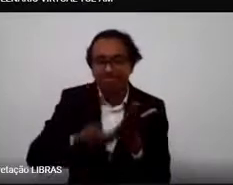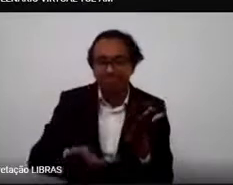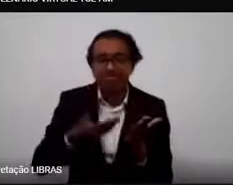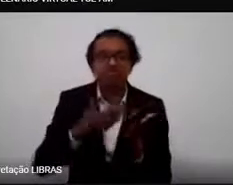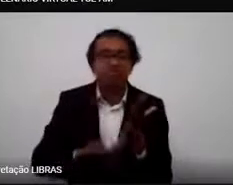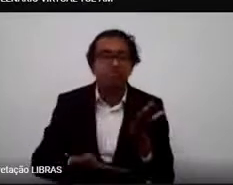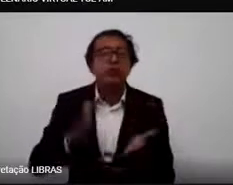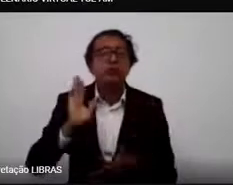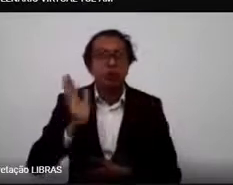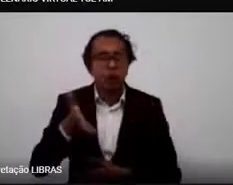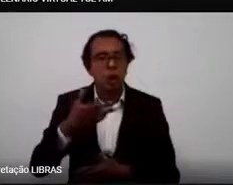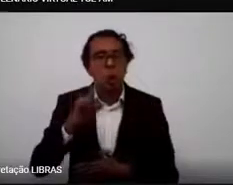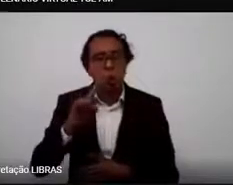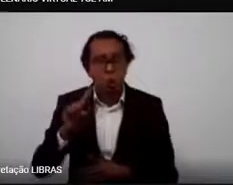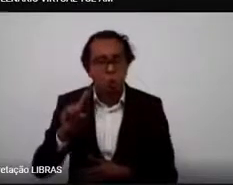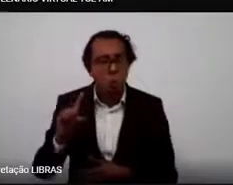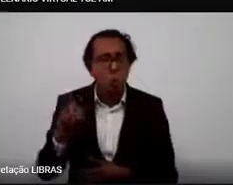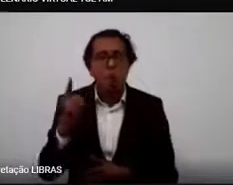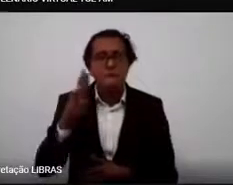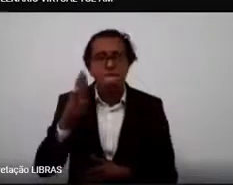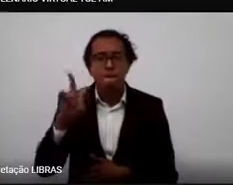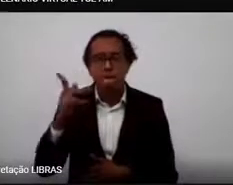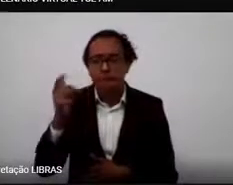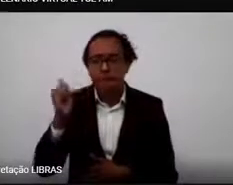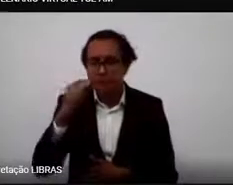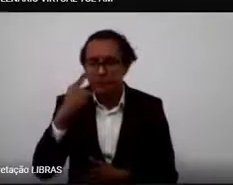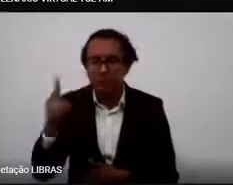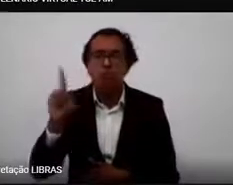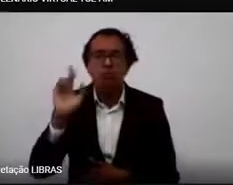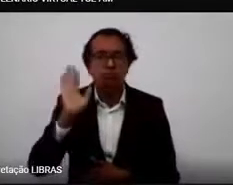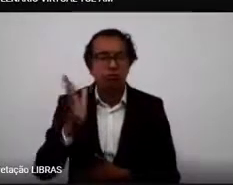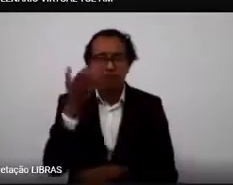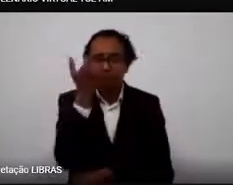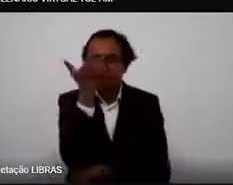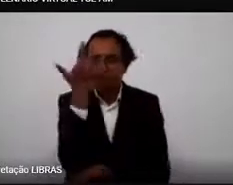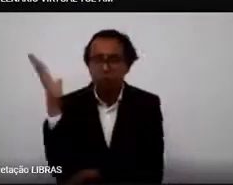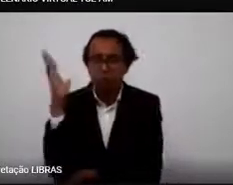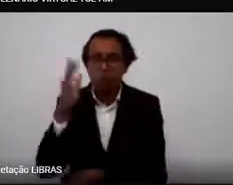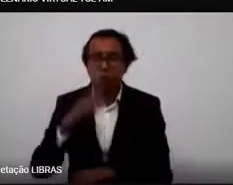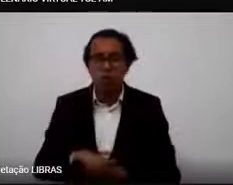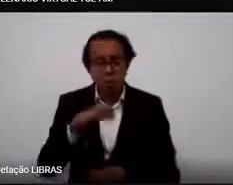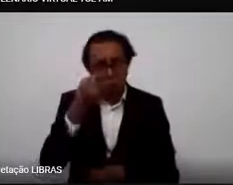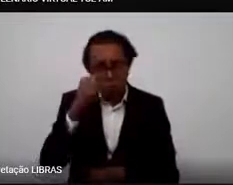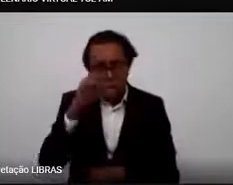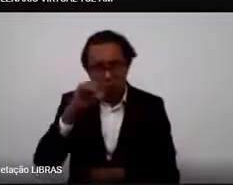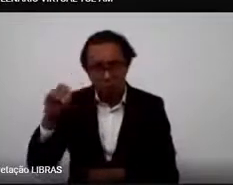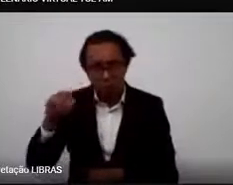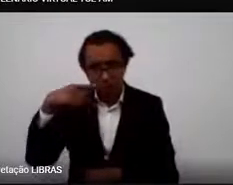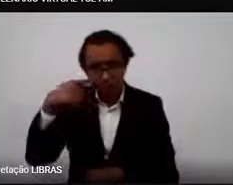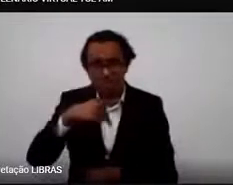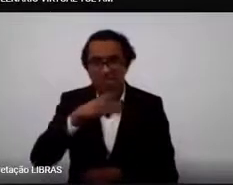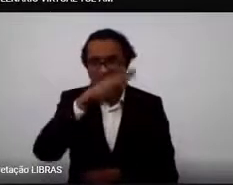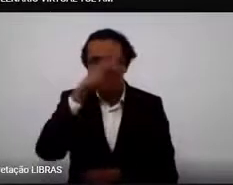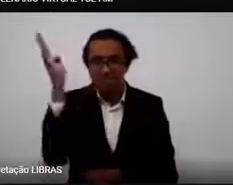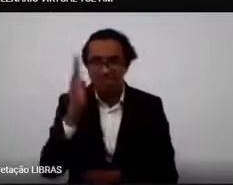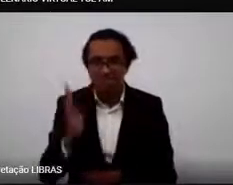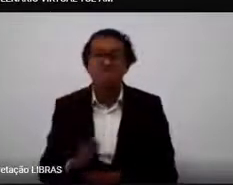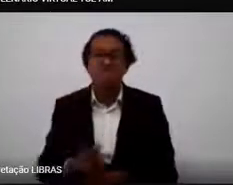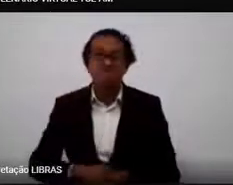já perdemos 1 milhão de quilômetros quadrados de floresta, 800 mil quilômetros quadrados desmatados no Brasil. Então, nós estamos